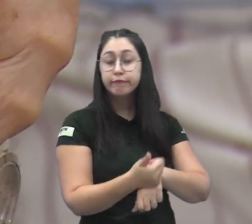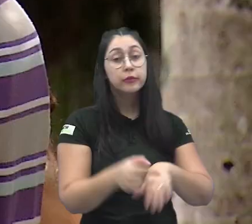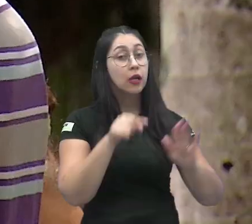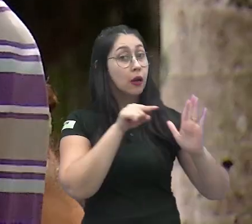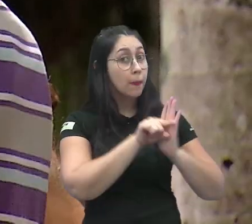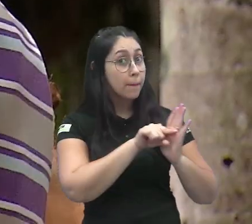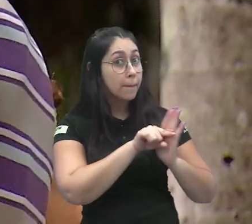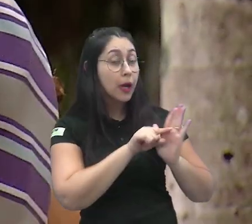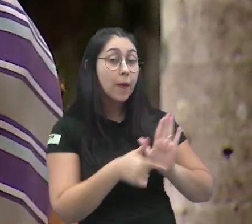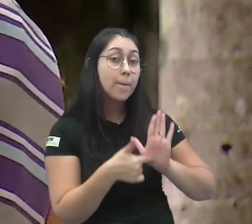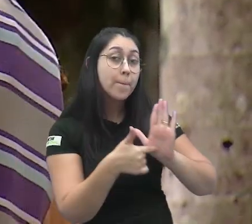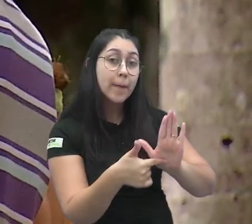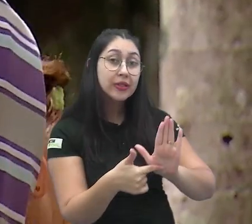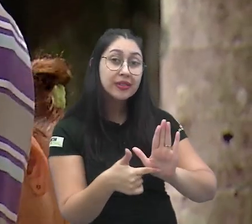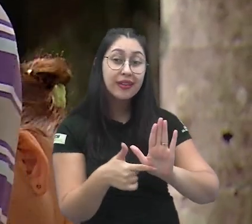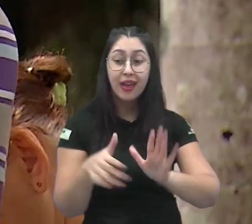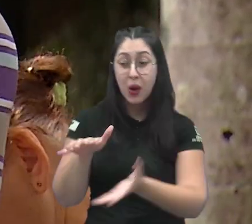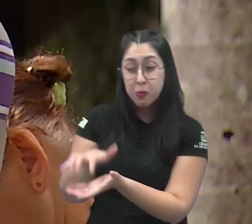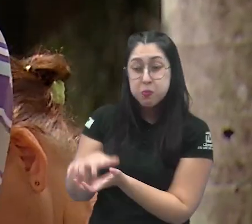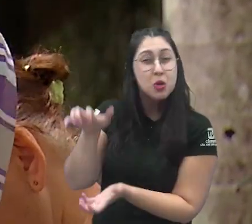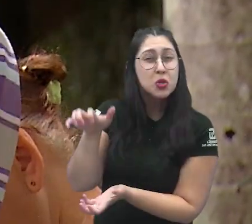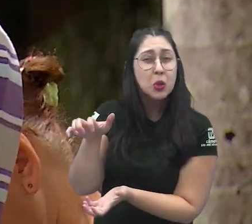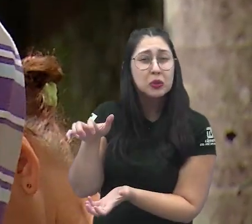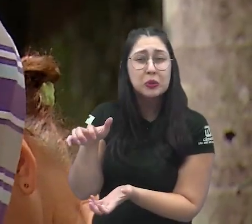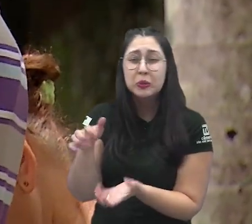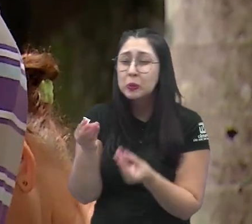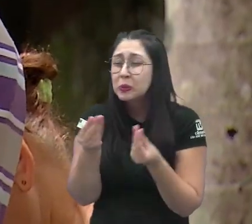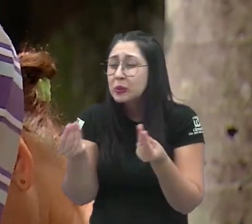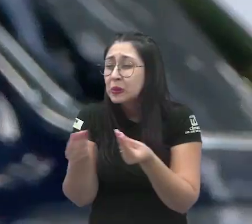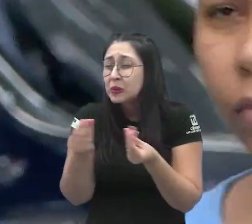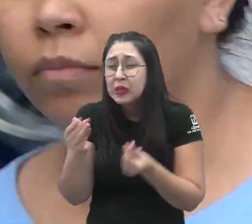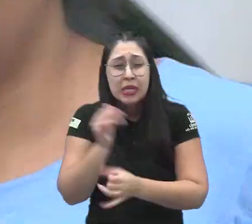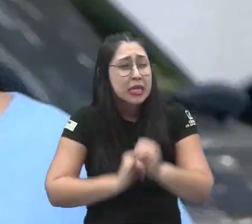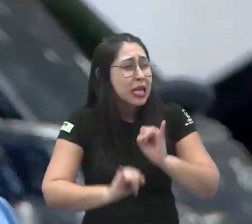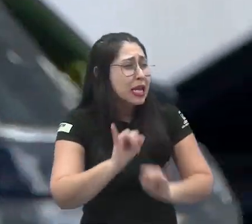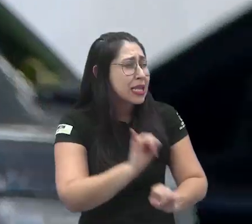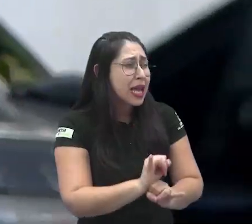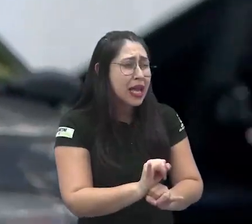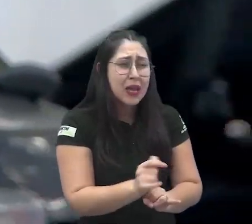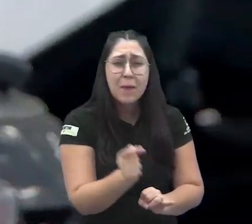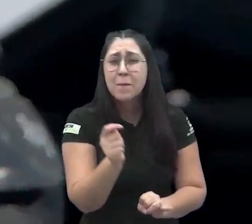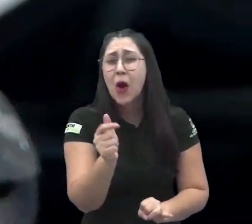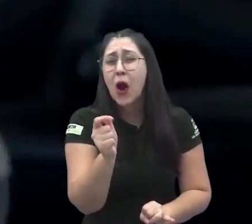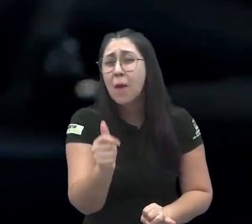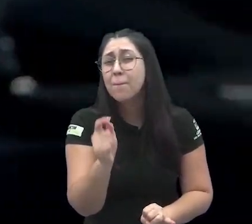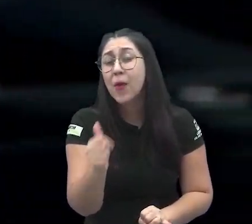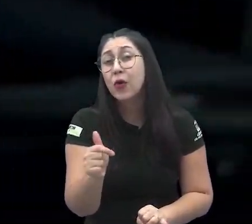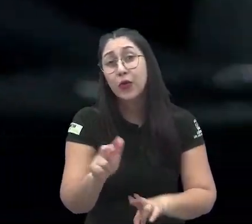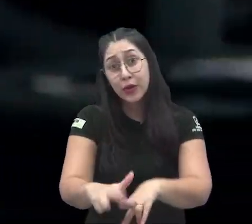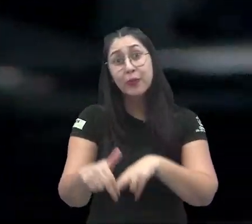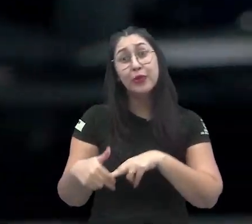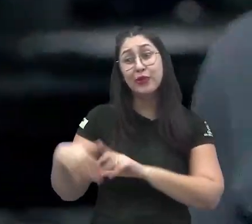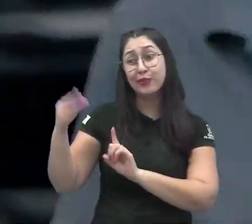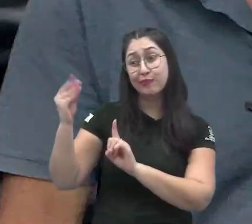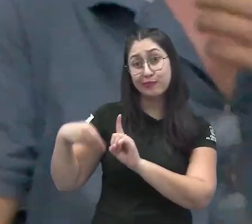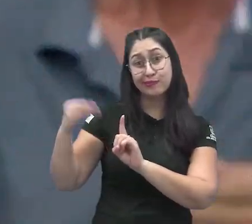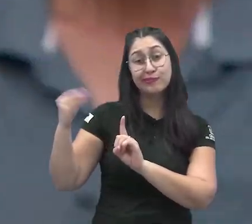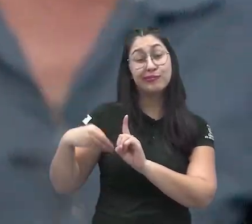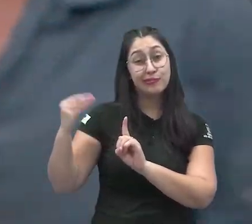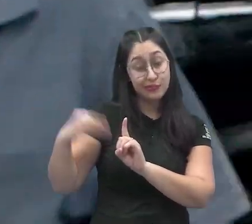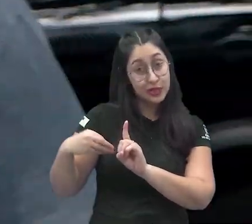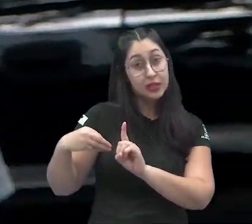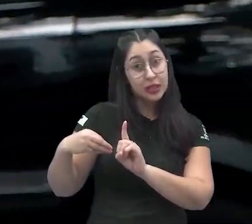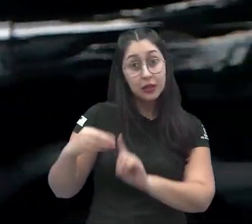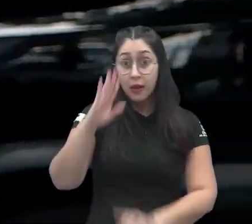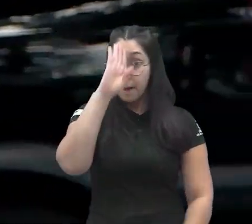digitais. Segundo o estudo, a falta de familiaridade com a internet e as tecnologias pode ser um fator de